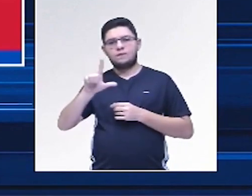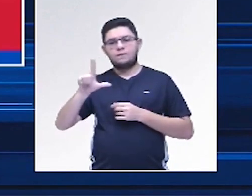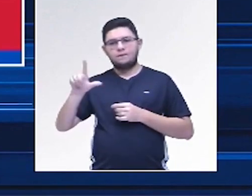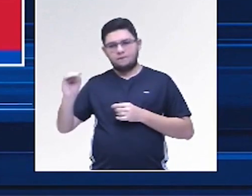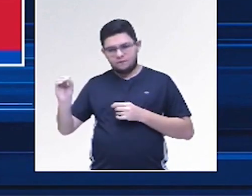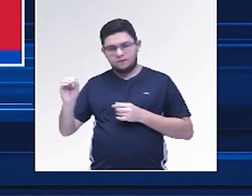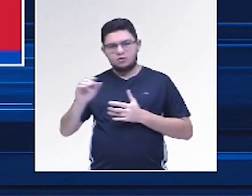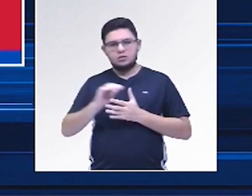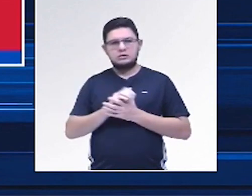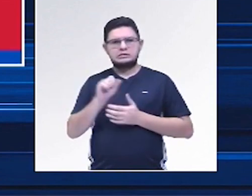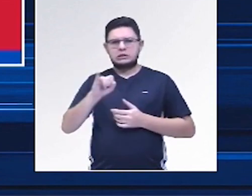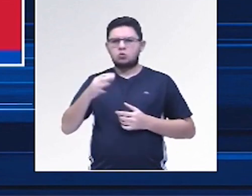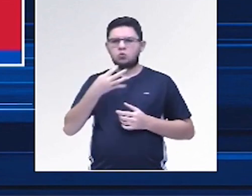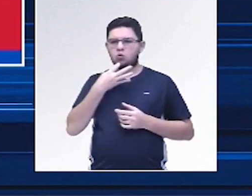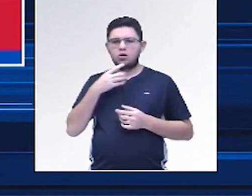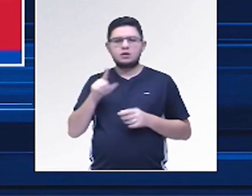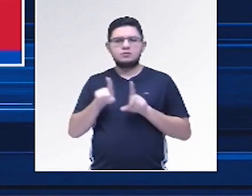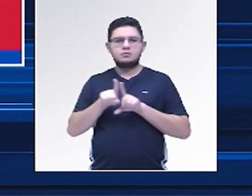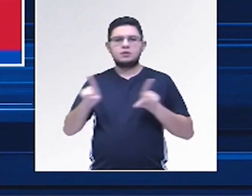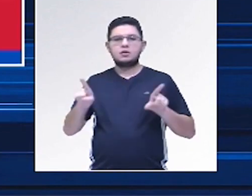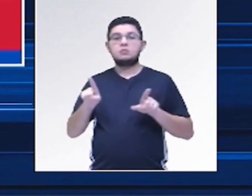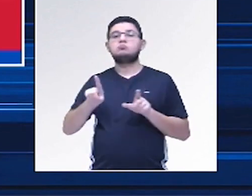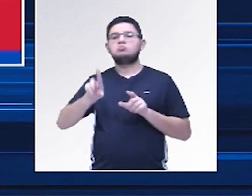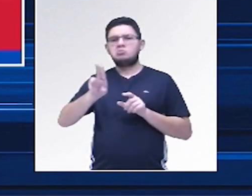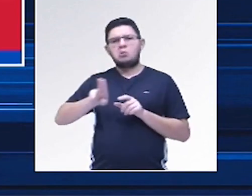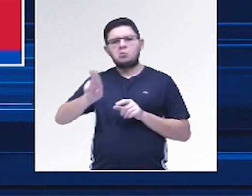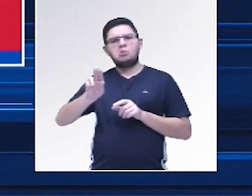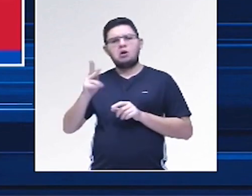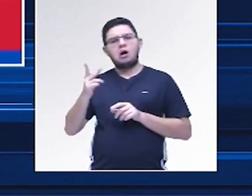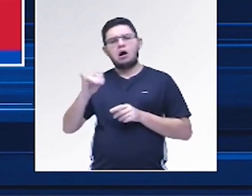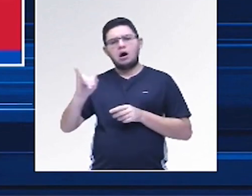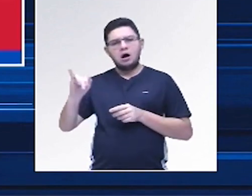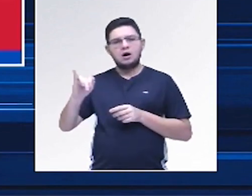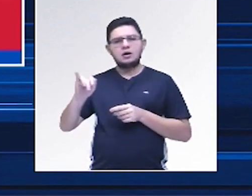Em geral, não é esse o caso, né? Hi,